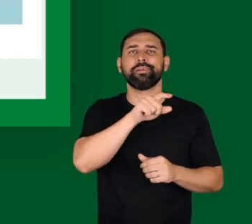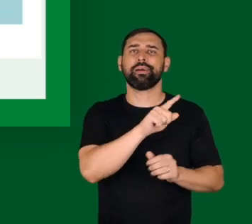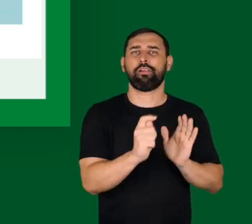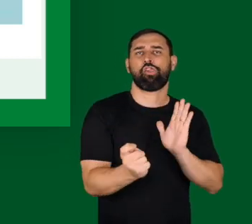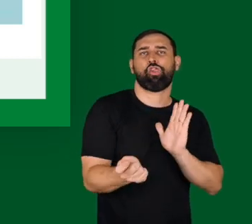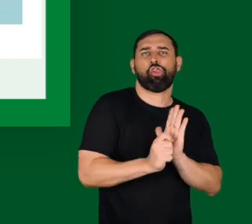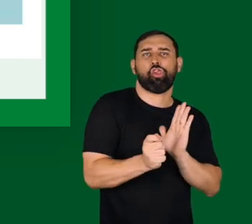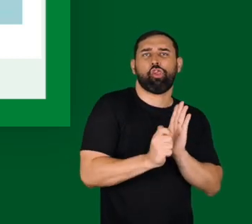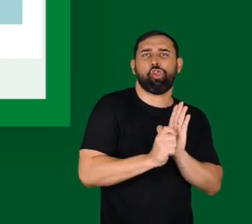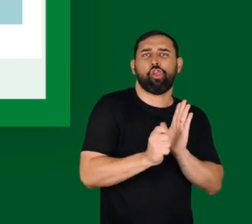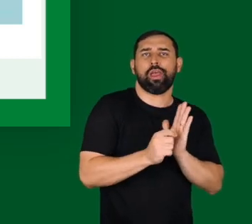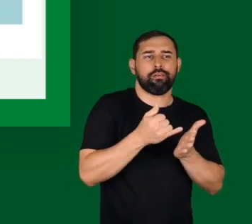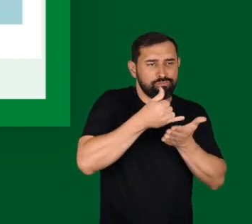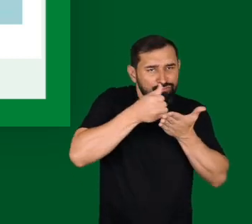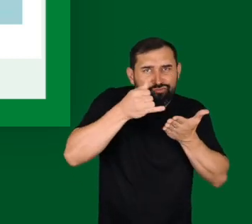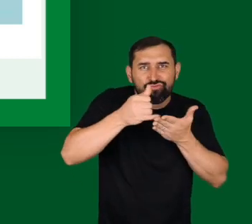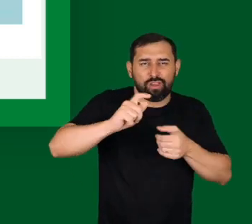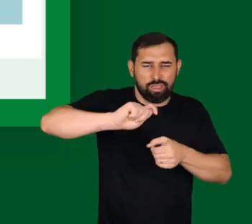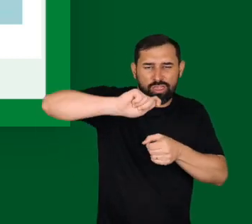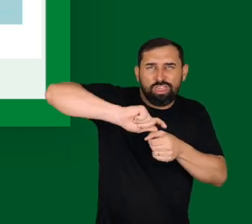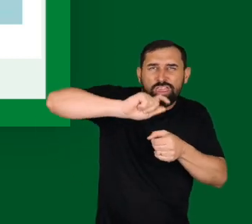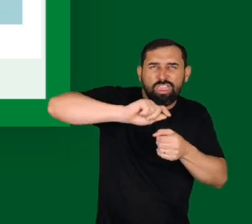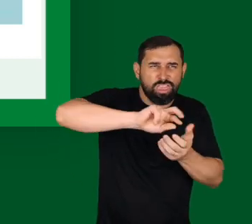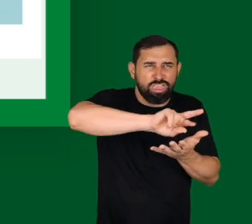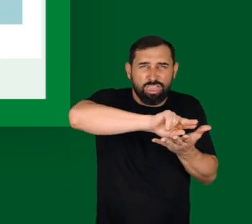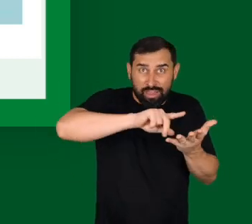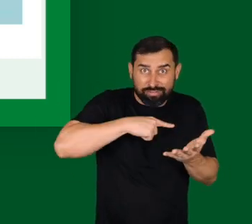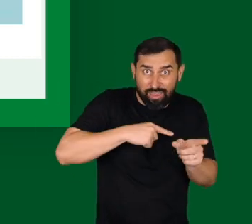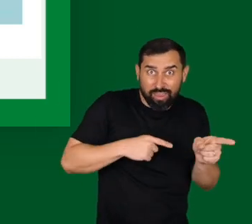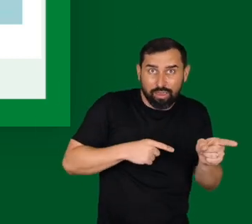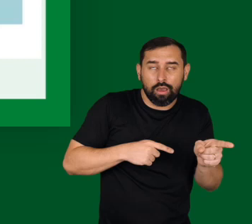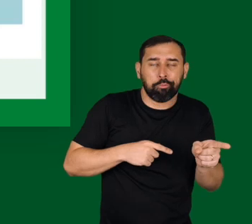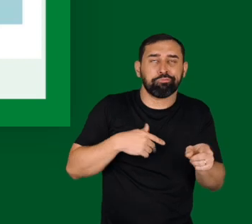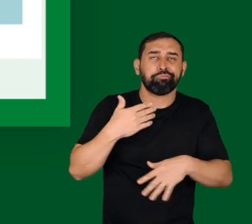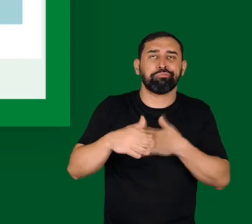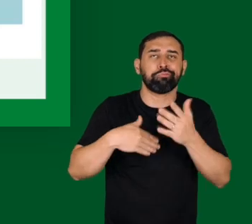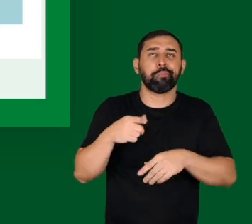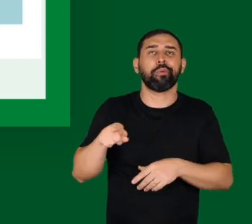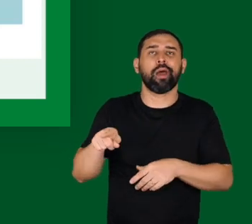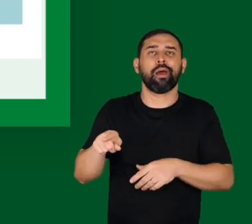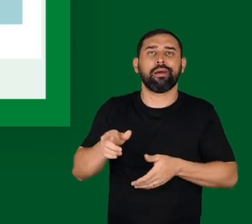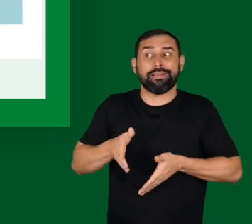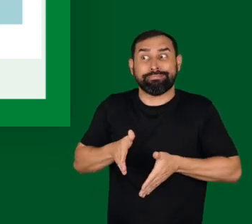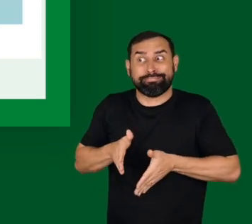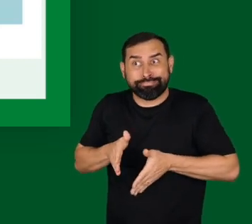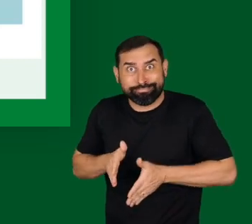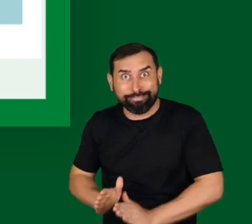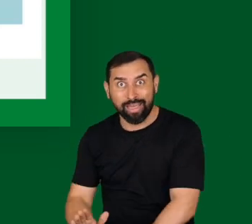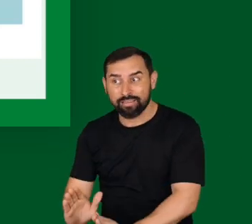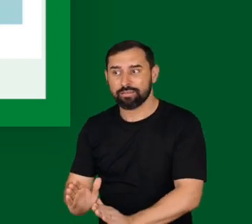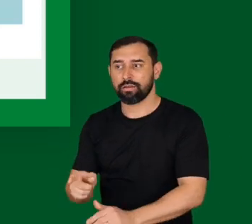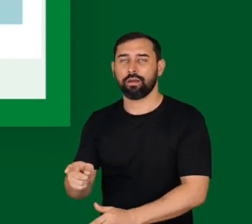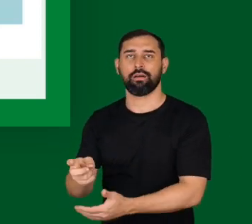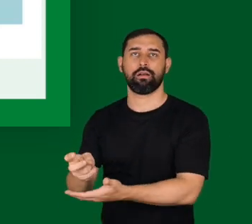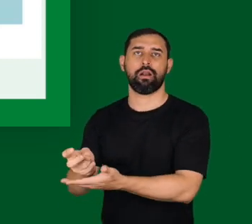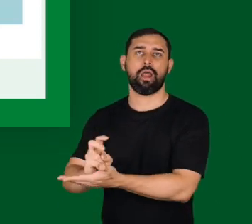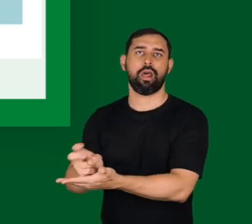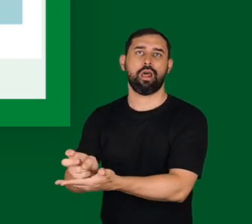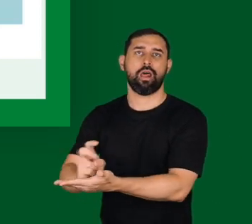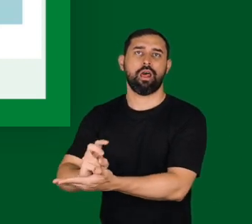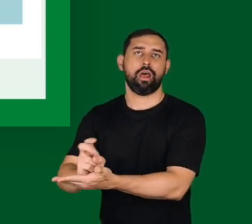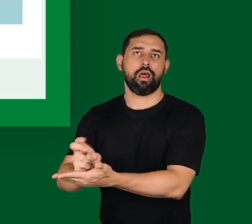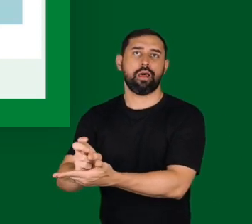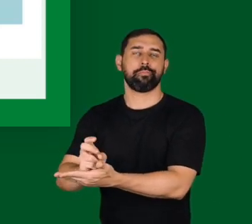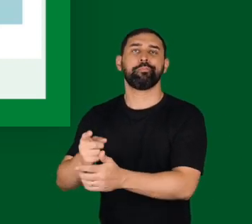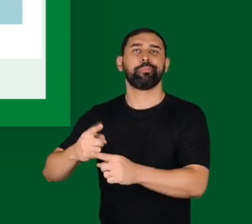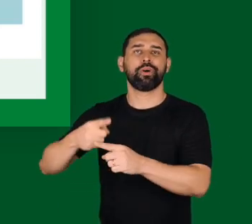que é o uso de drogas, né, medicamentos pela mãe, exemplo da cocaína, crack, podem fazer com que esses bebês